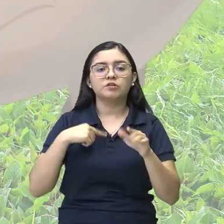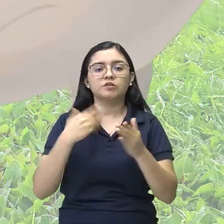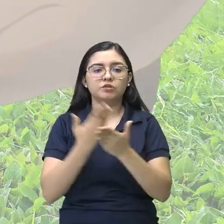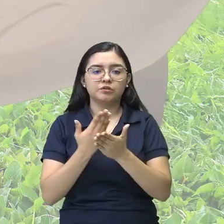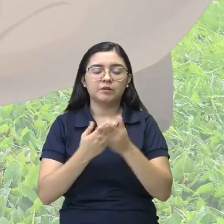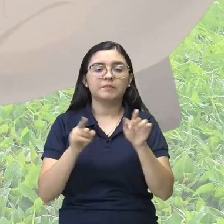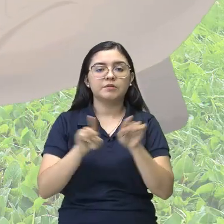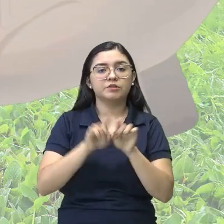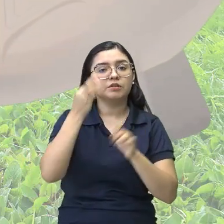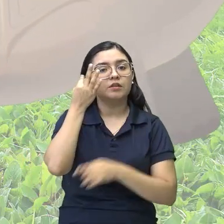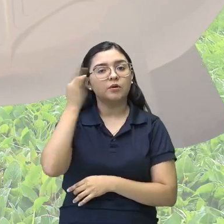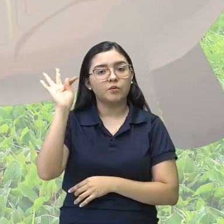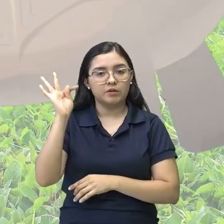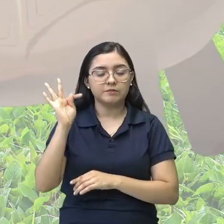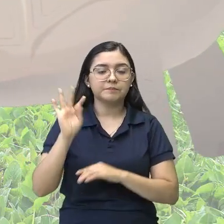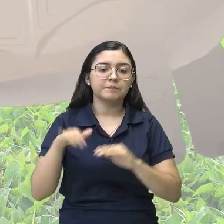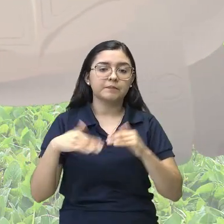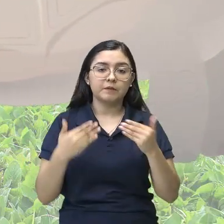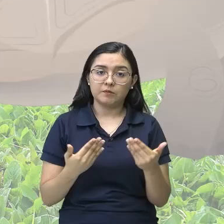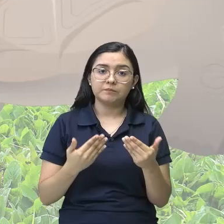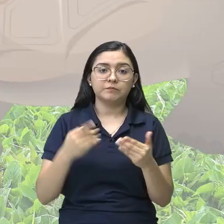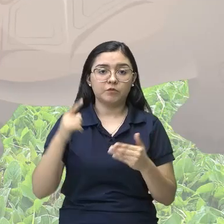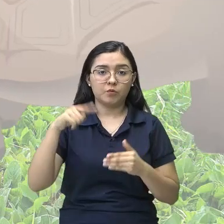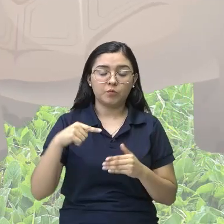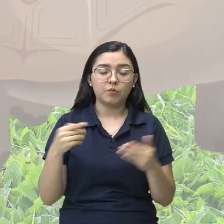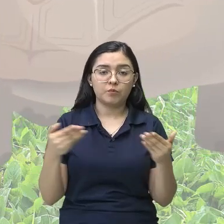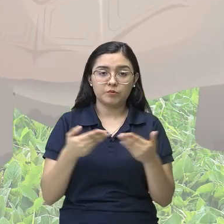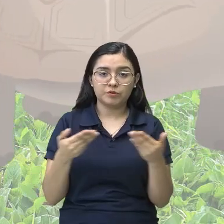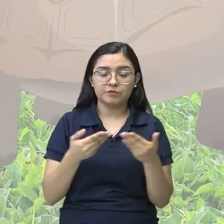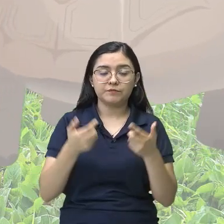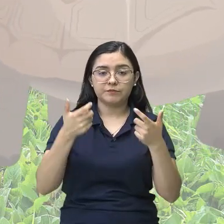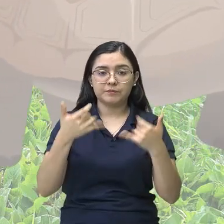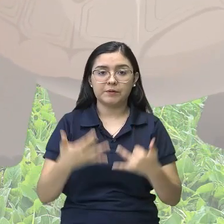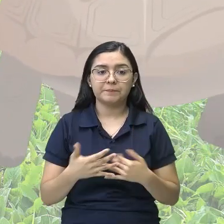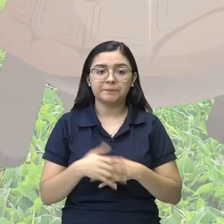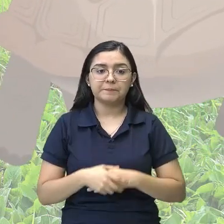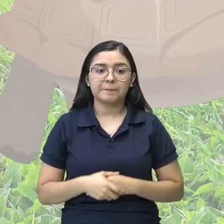teorias evolutivas. E é sobre isso que nós vamos falar hoje.